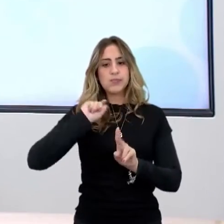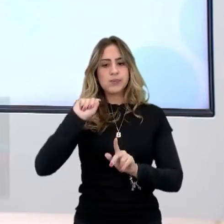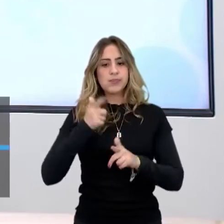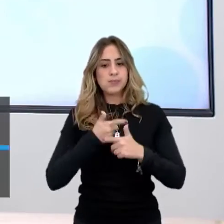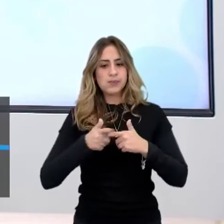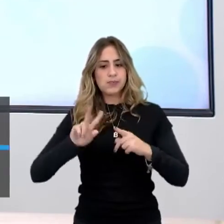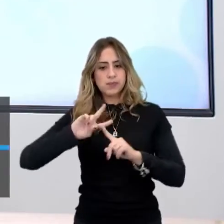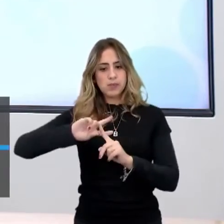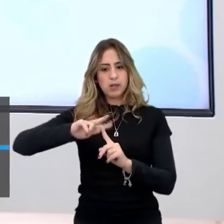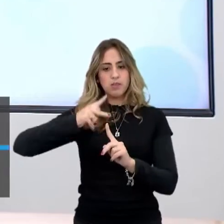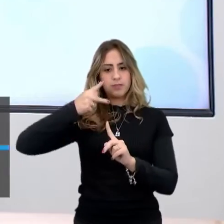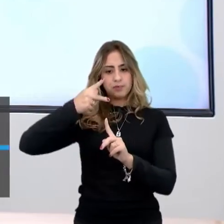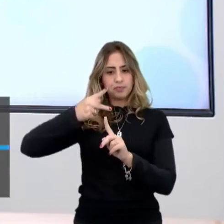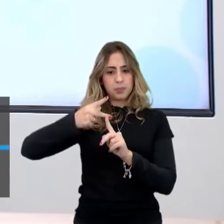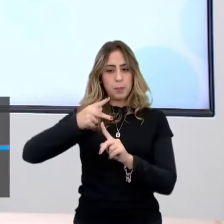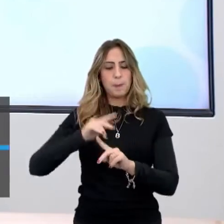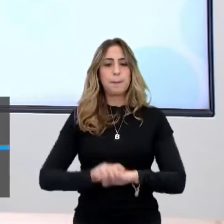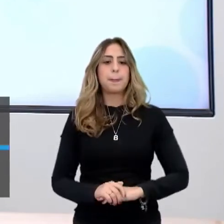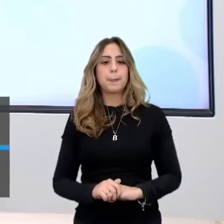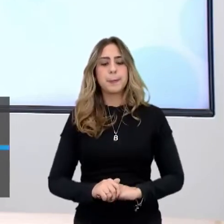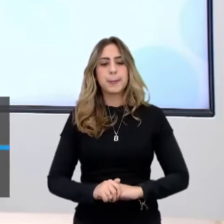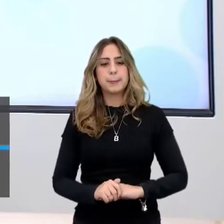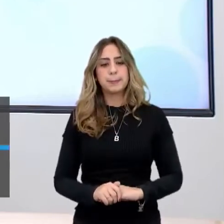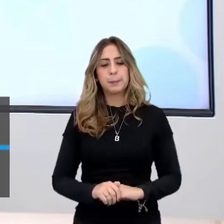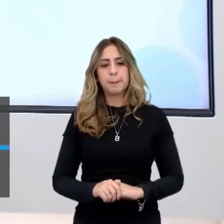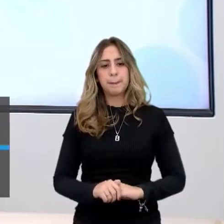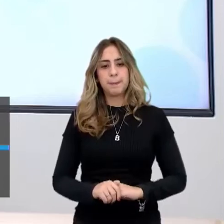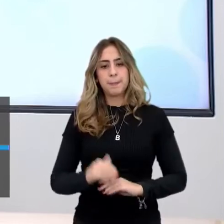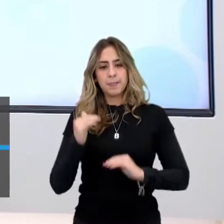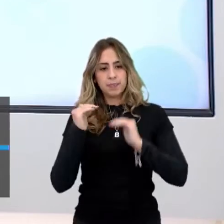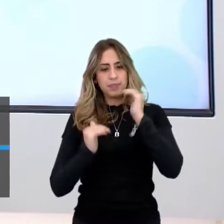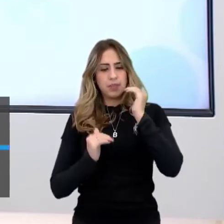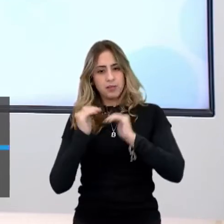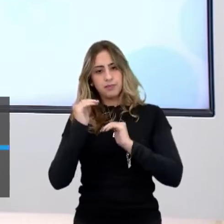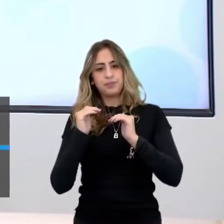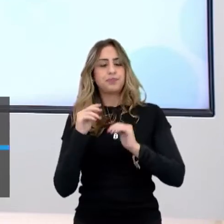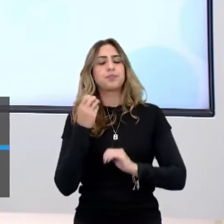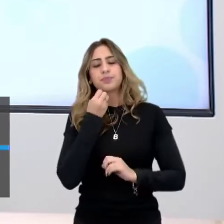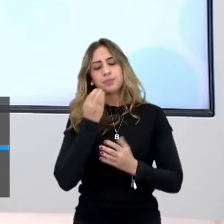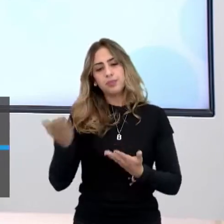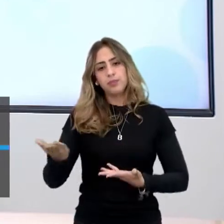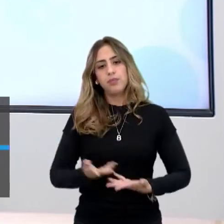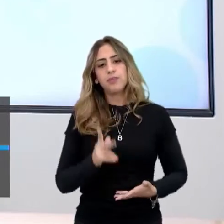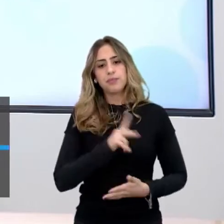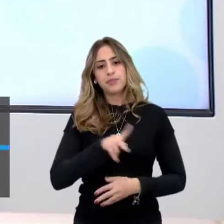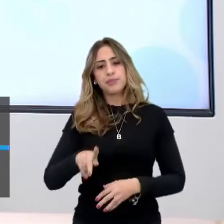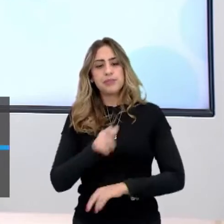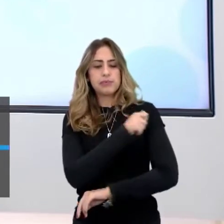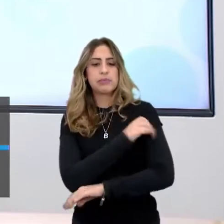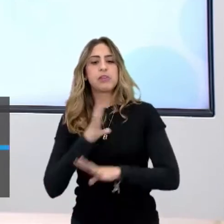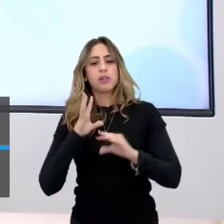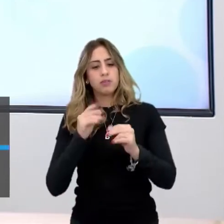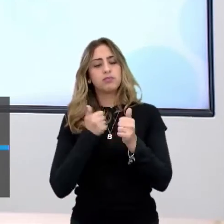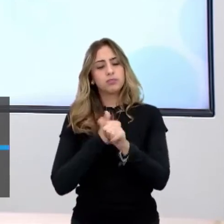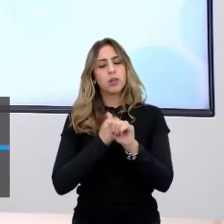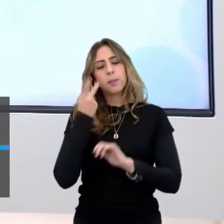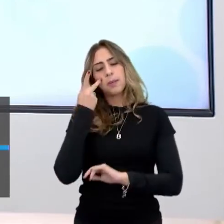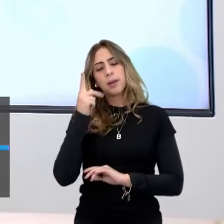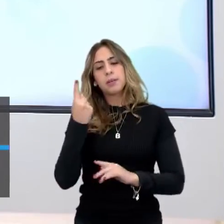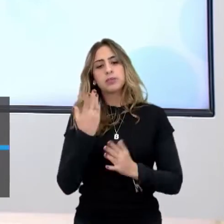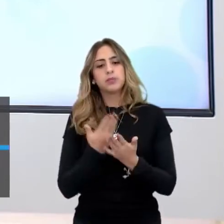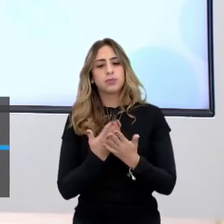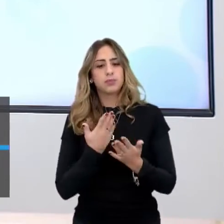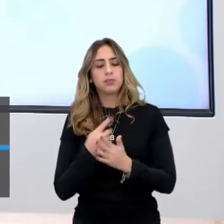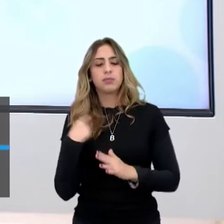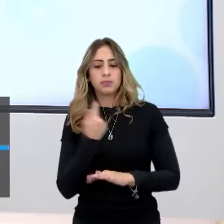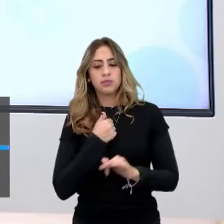Divide Multiplica, o População em Índices. Bem-vindos, professores, bem-vindos, estudantes e todos que nos acompanham para mais uma aula que a